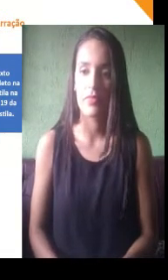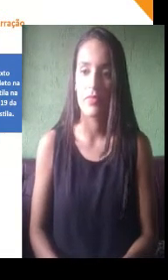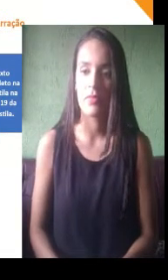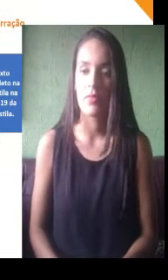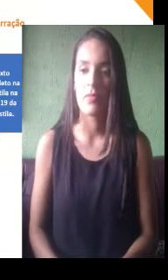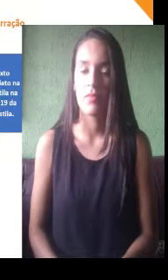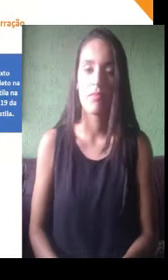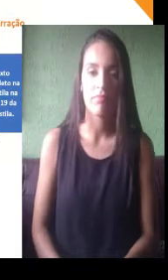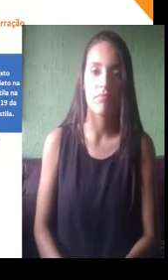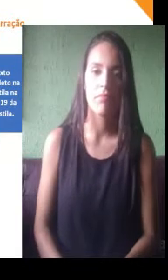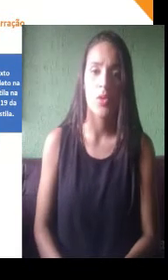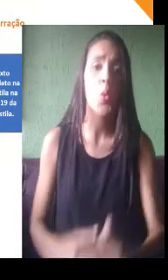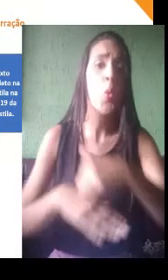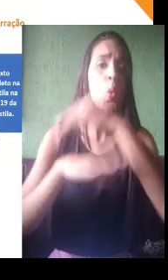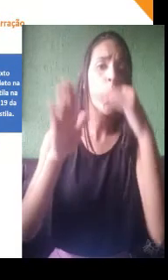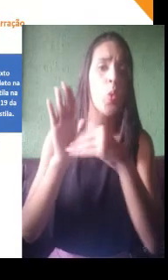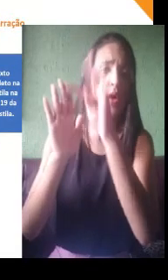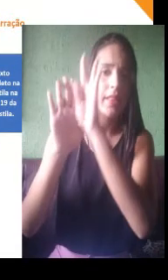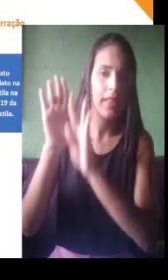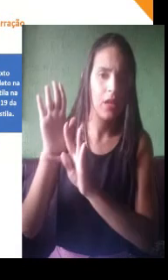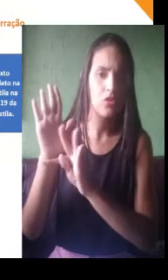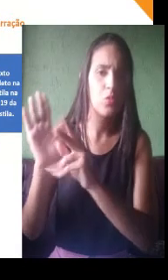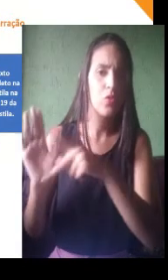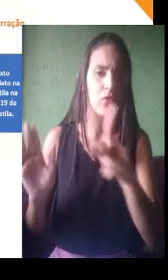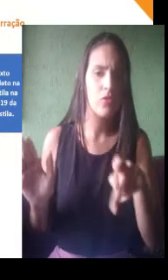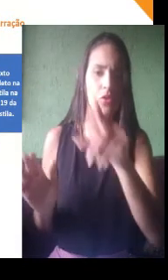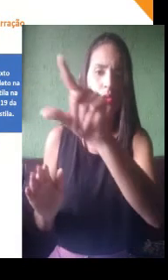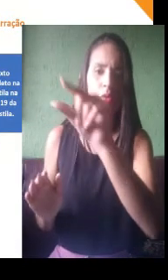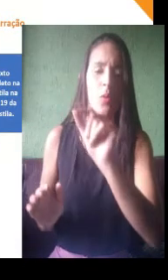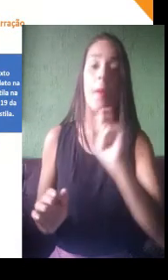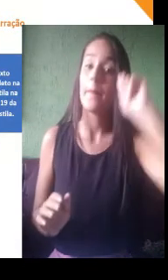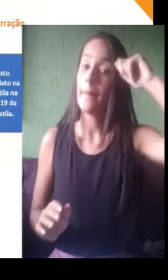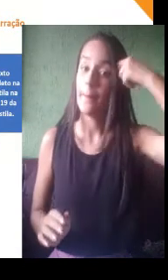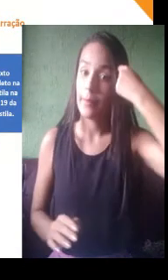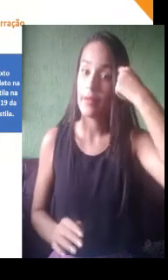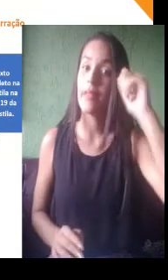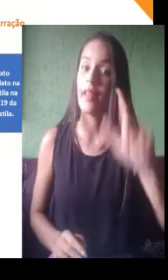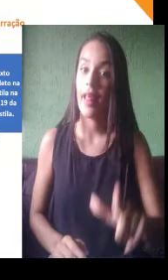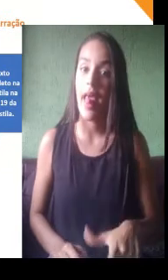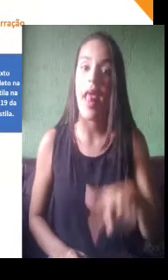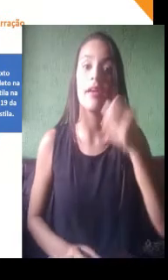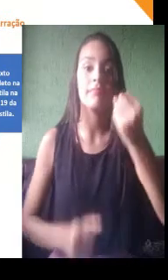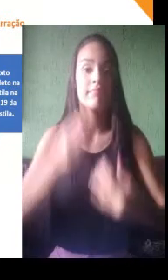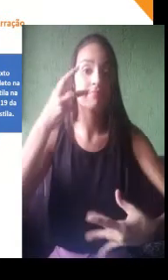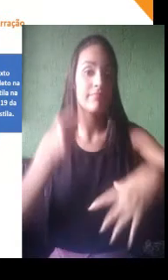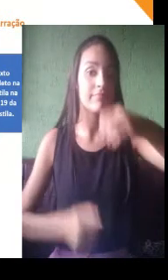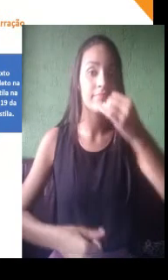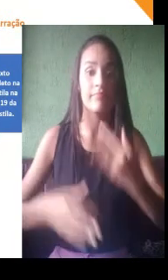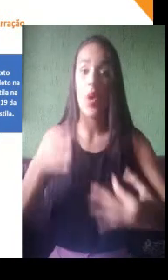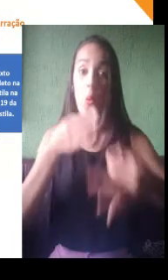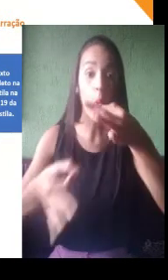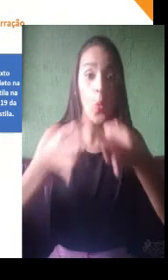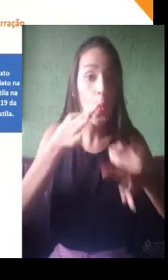para mim soaria absurda. Por isso eu digo, Galvão não precisa calar a boca, não. Então, o que a gente